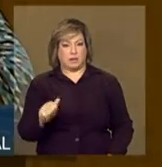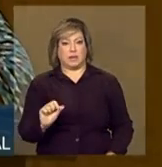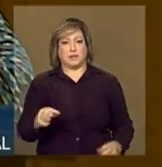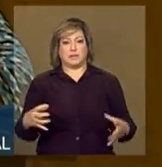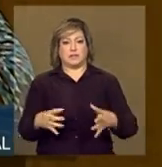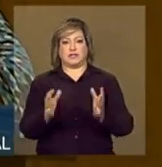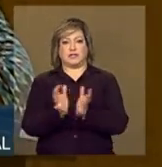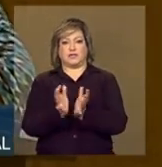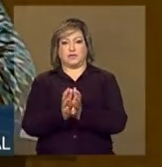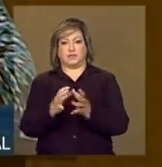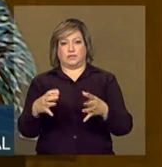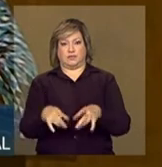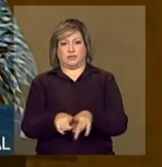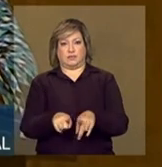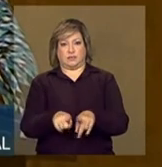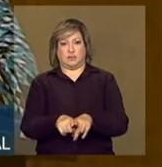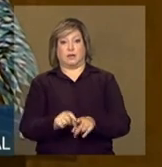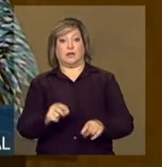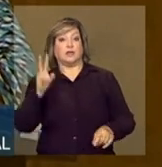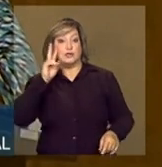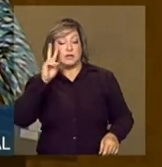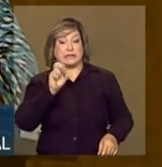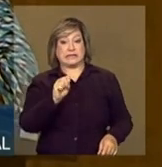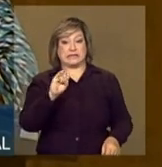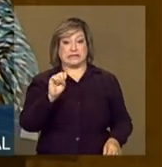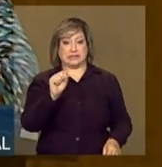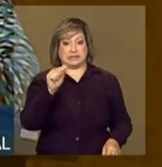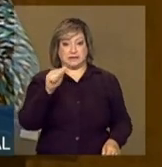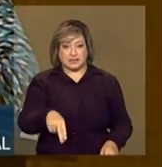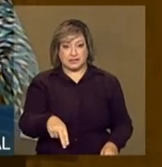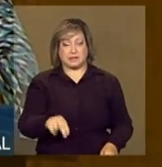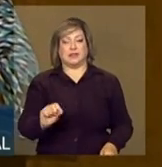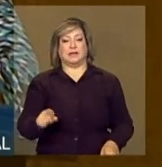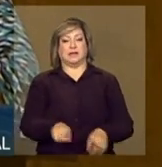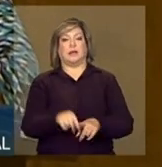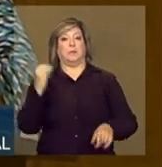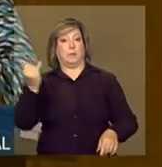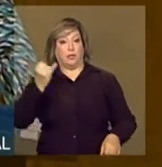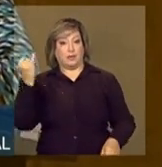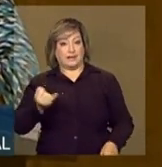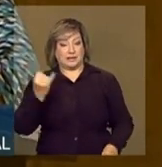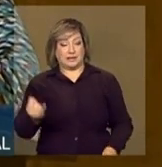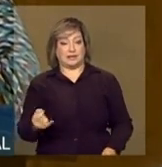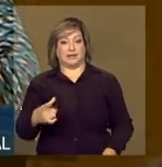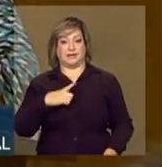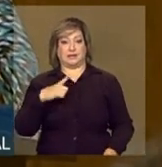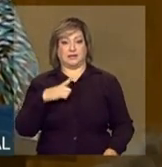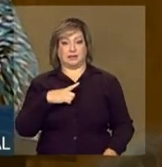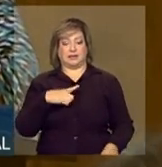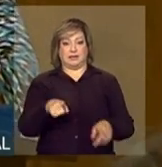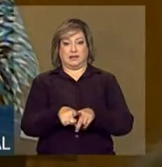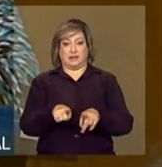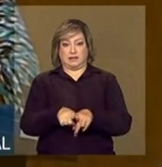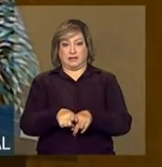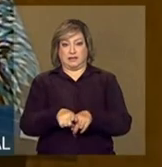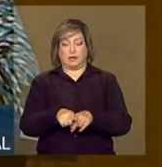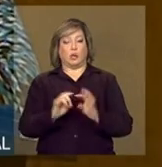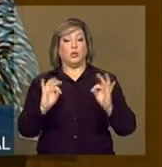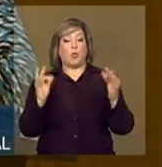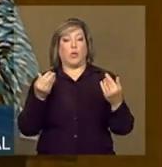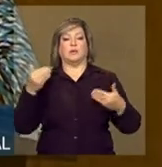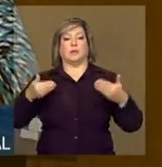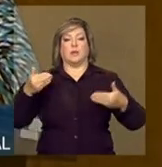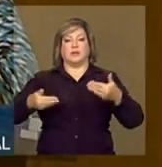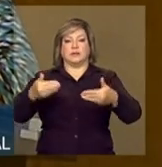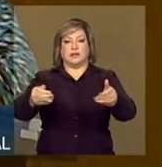E também se falou muito de implementação do CISAM, da importância, enfim, de todos os processos